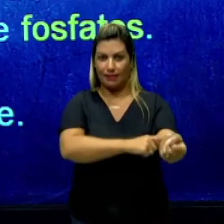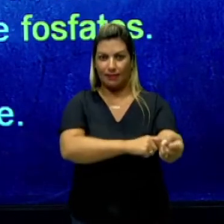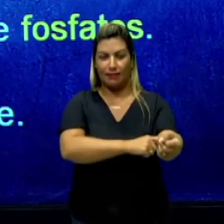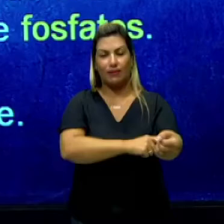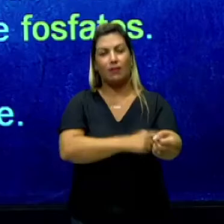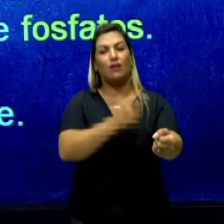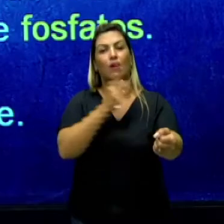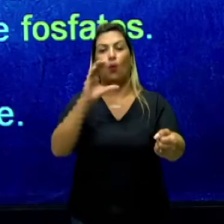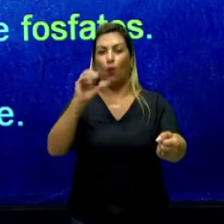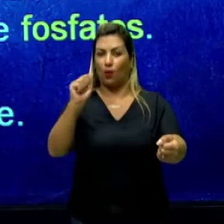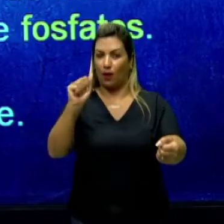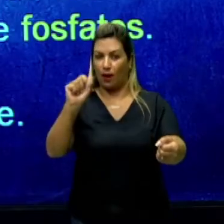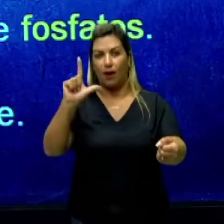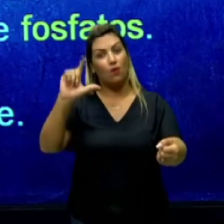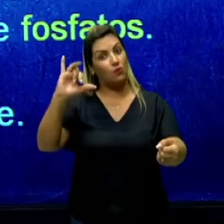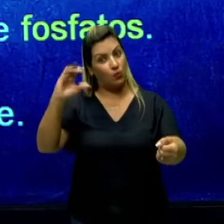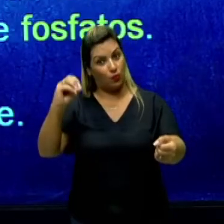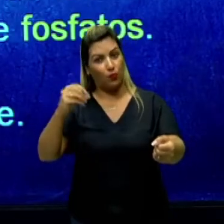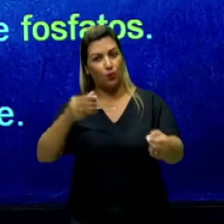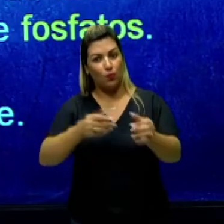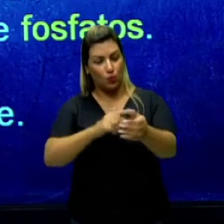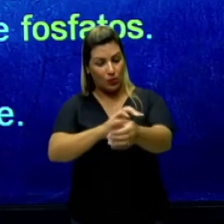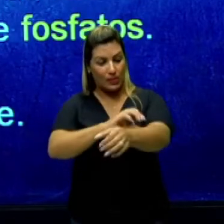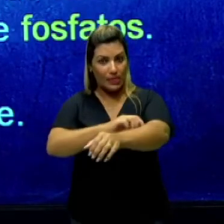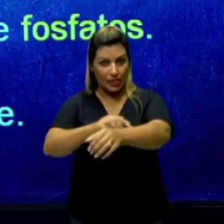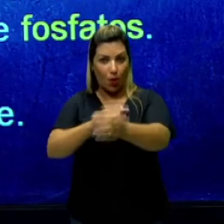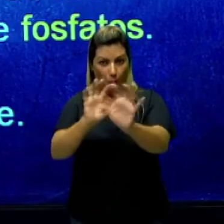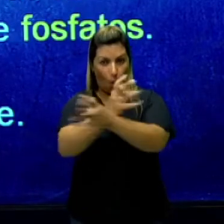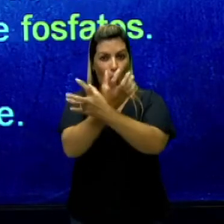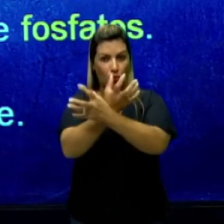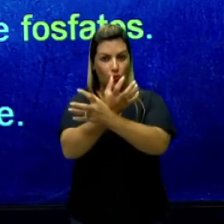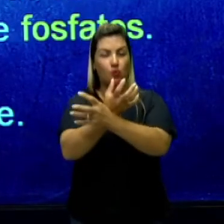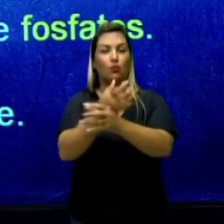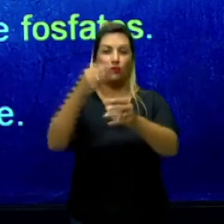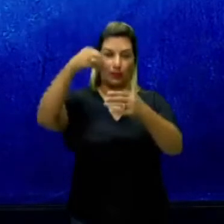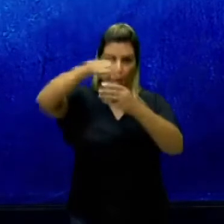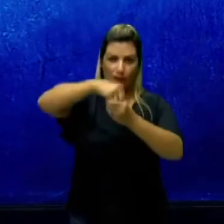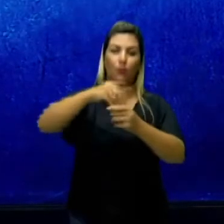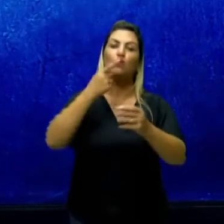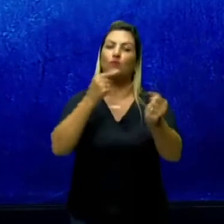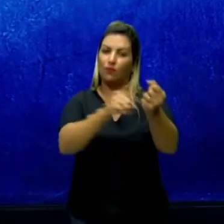cálcio vai sair dos ossos e vai cair na corrente sanguínea.